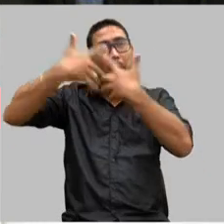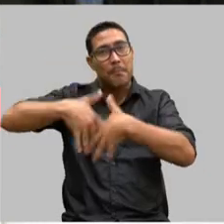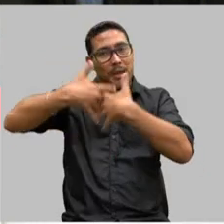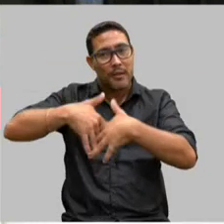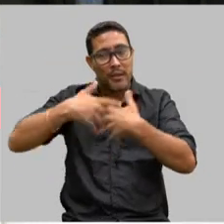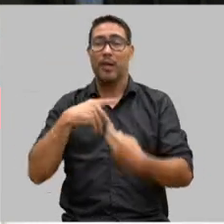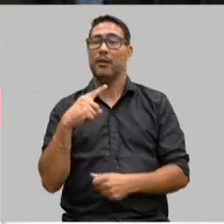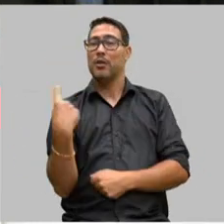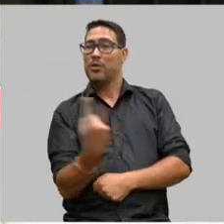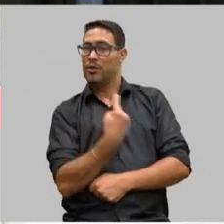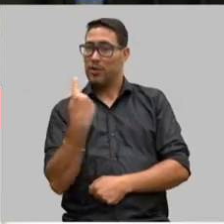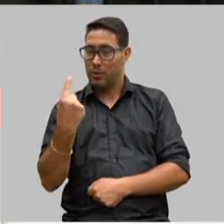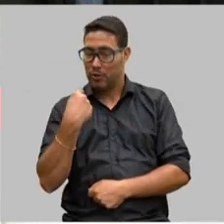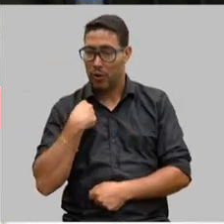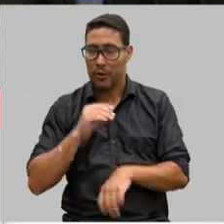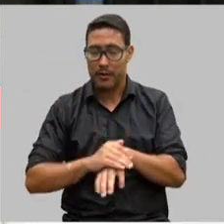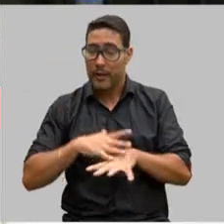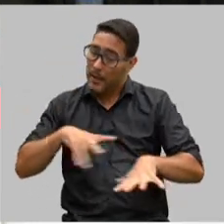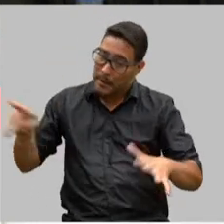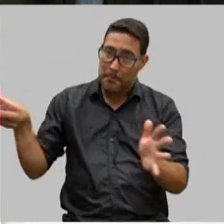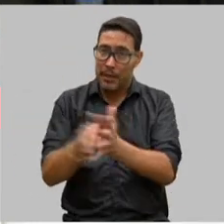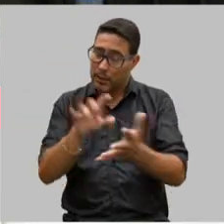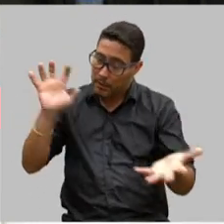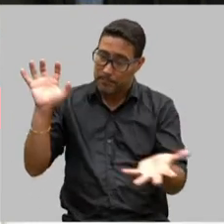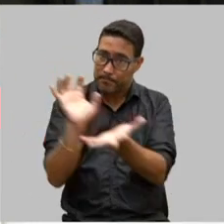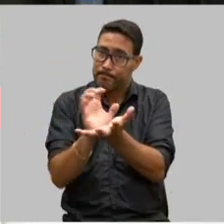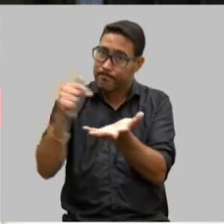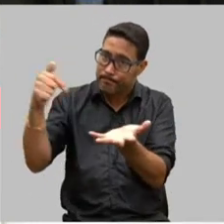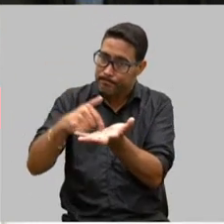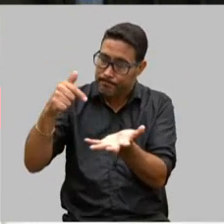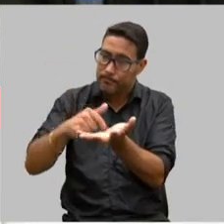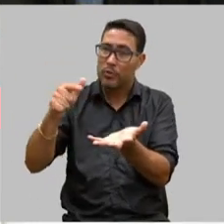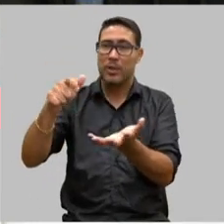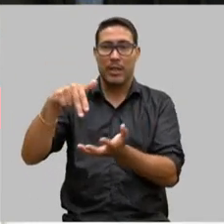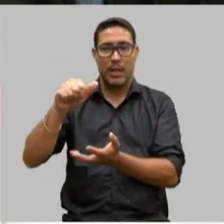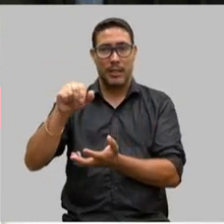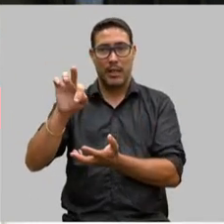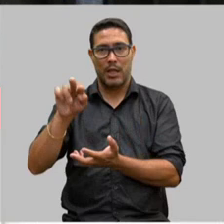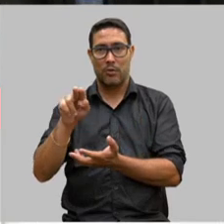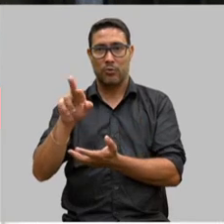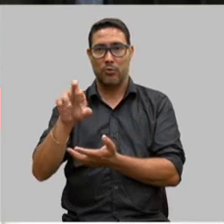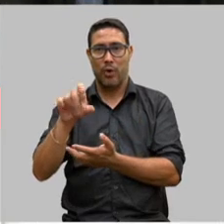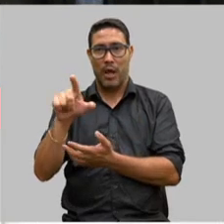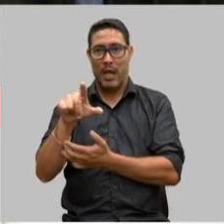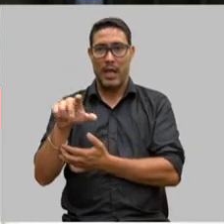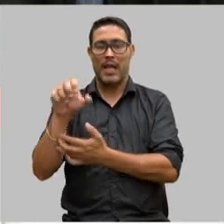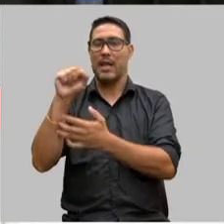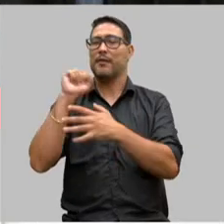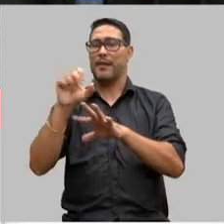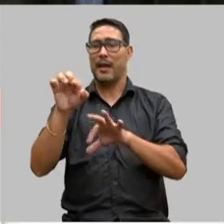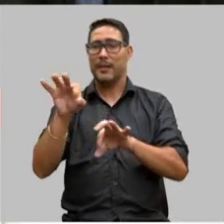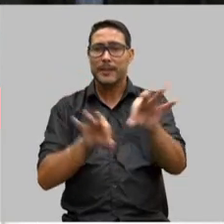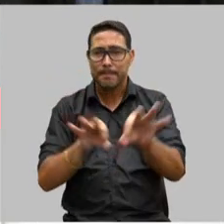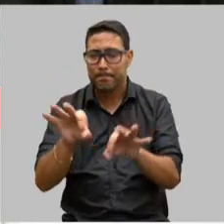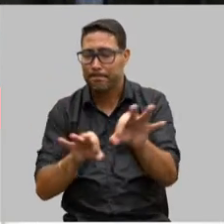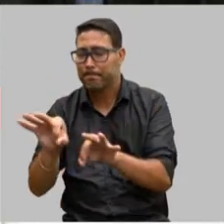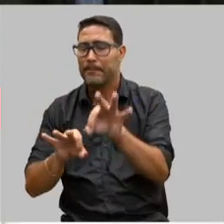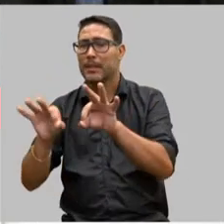parte de uma natureza complexa, sistêmica, integrada, nós não vamos